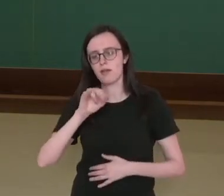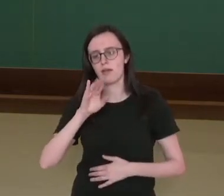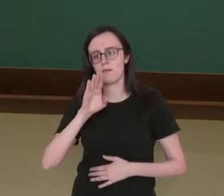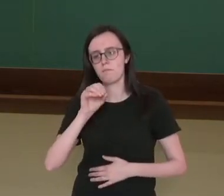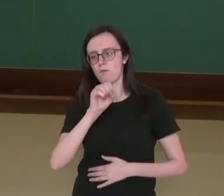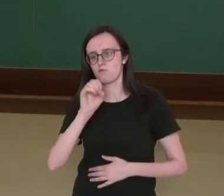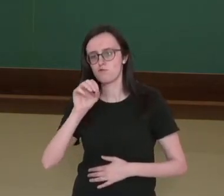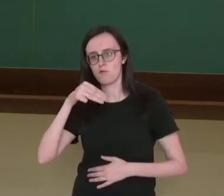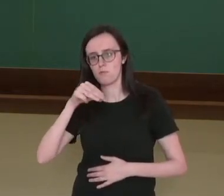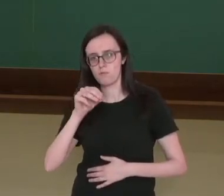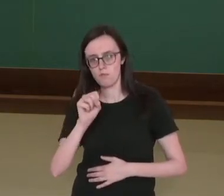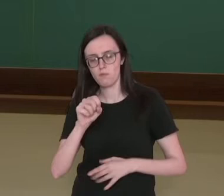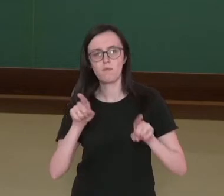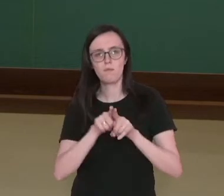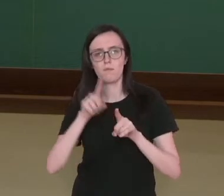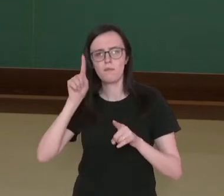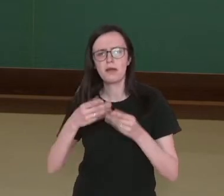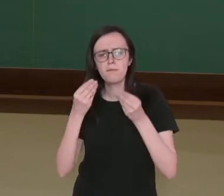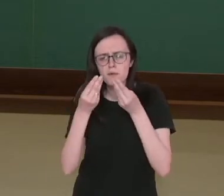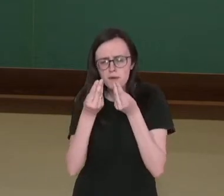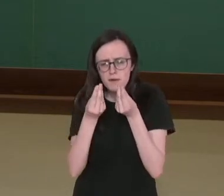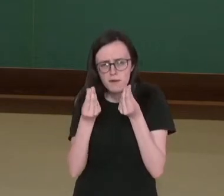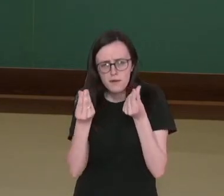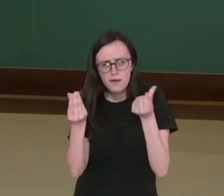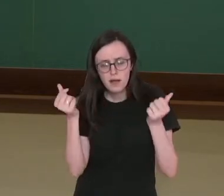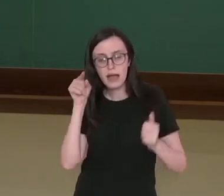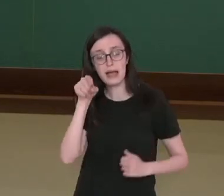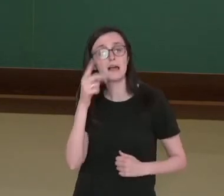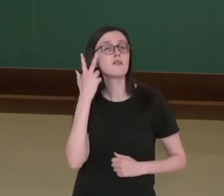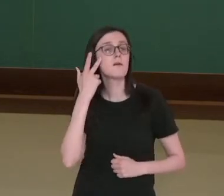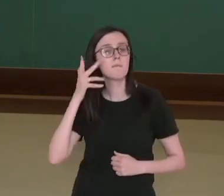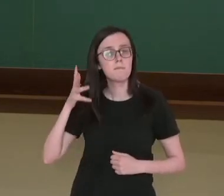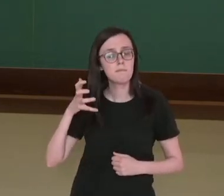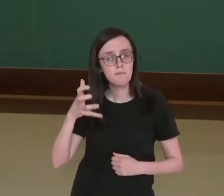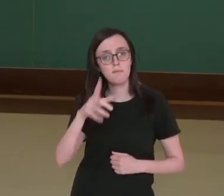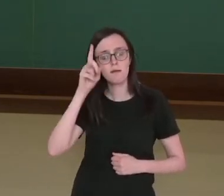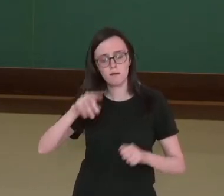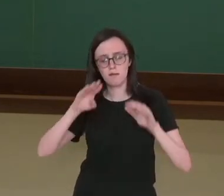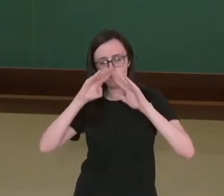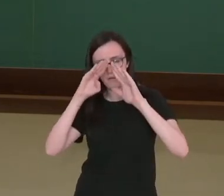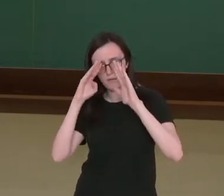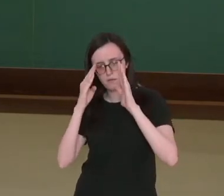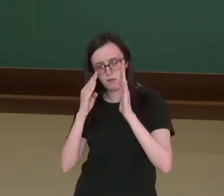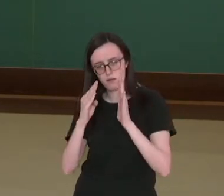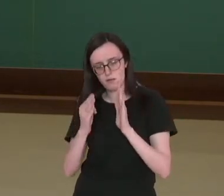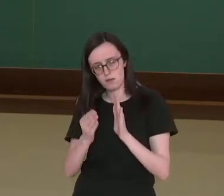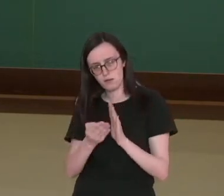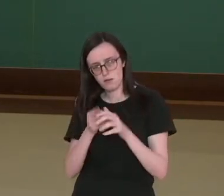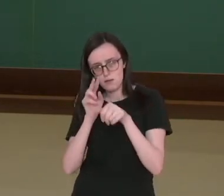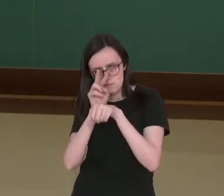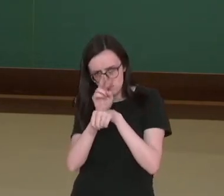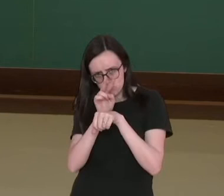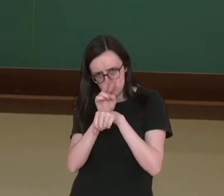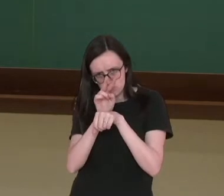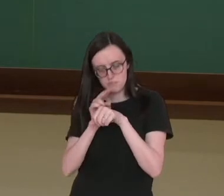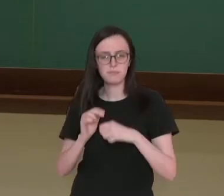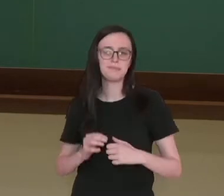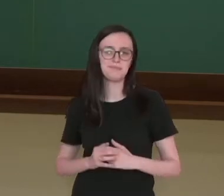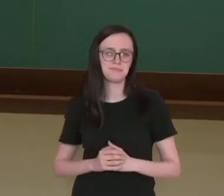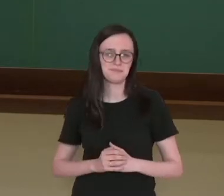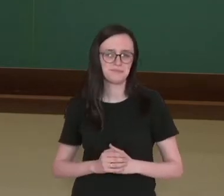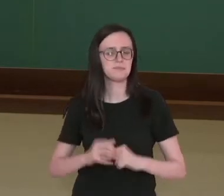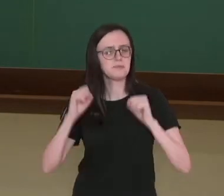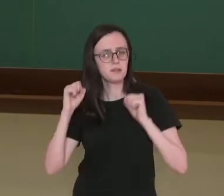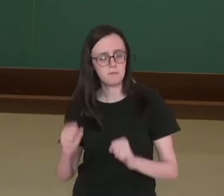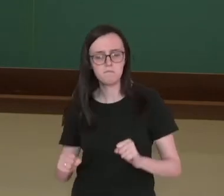é muito delicada, geralmente as bactérias têm uma parede celular em volta que vão proteger essa célula. E ela pode